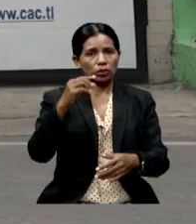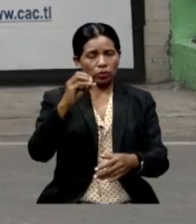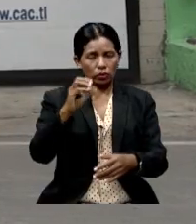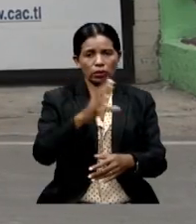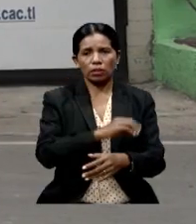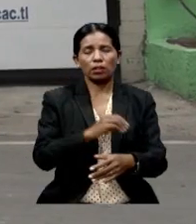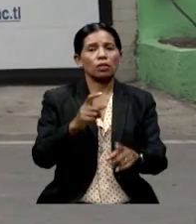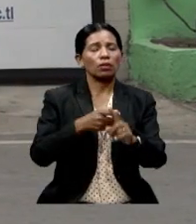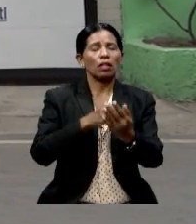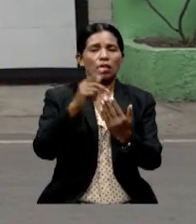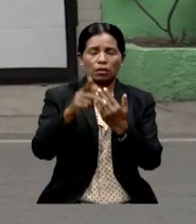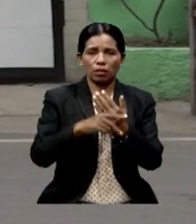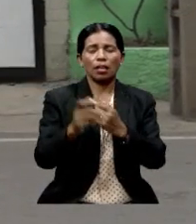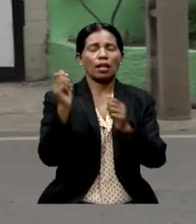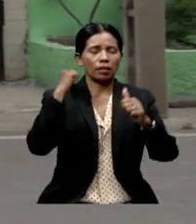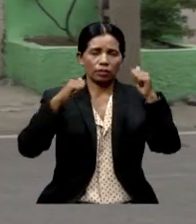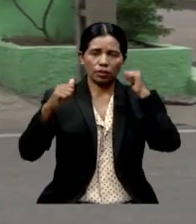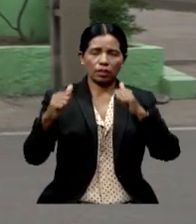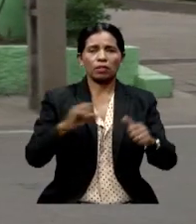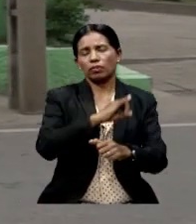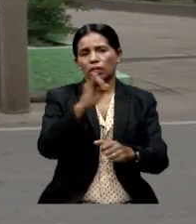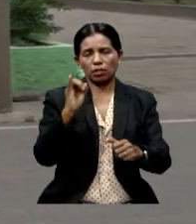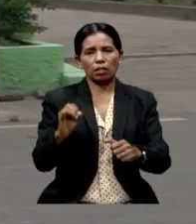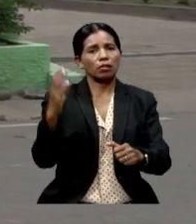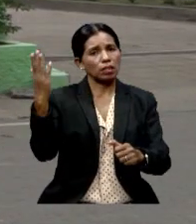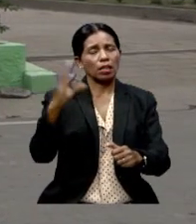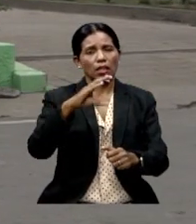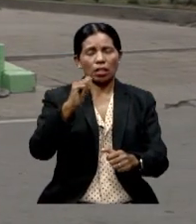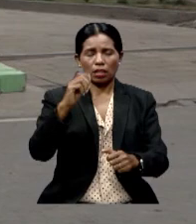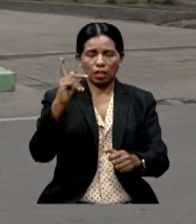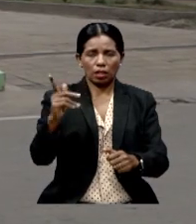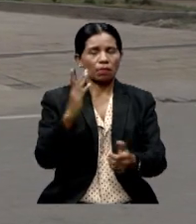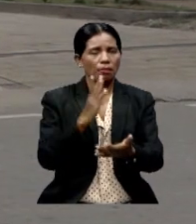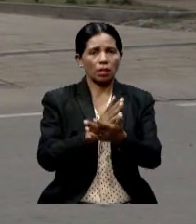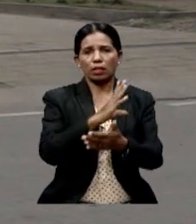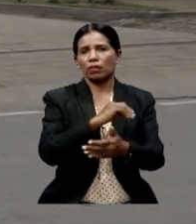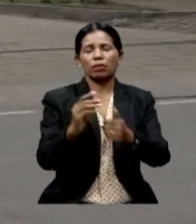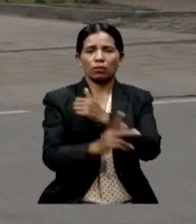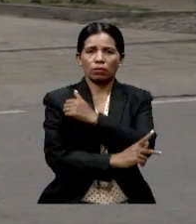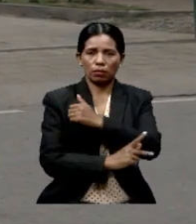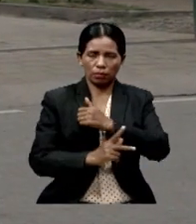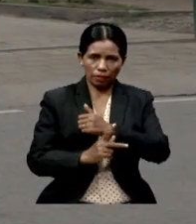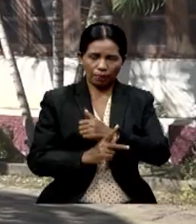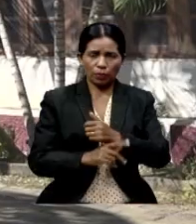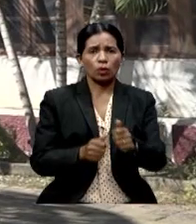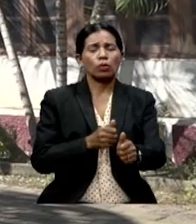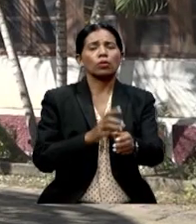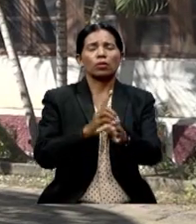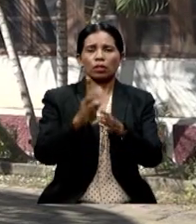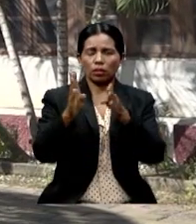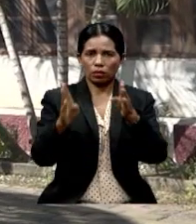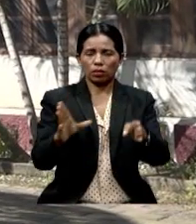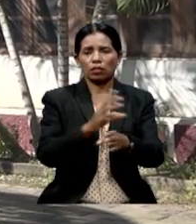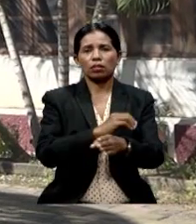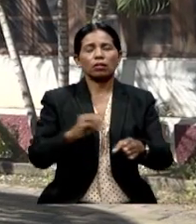atividade investigação e a CAC provisório parado no mosba caso corrupção. Tamane tuir diretor investigação